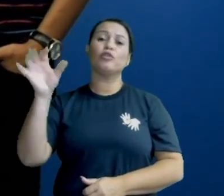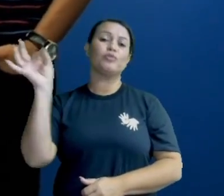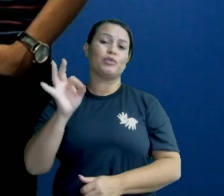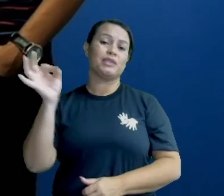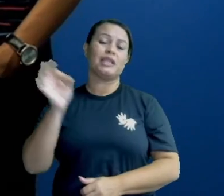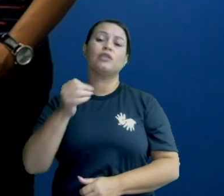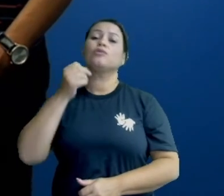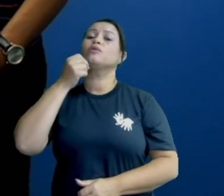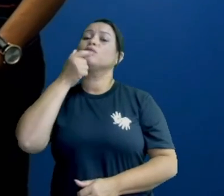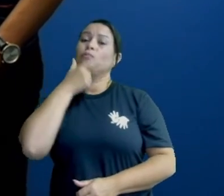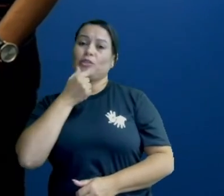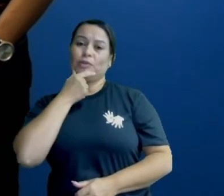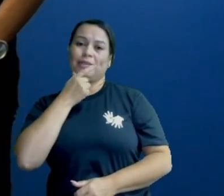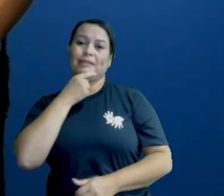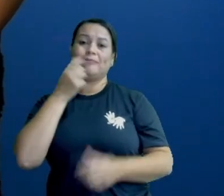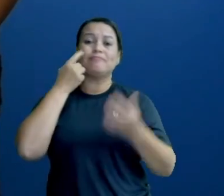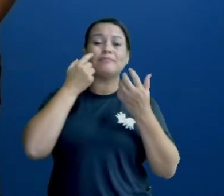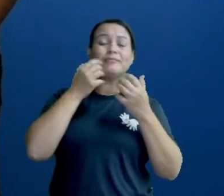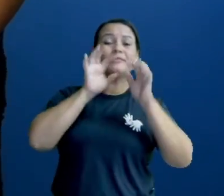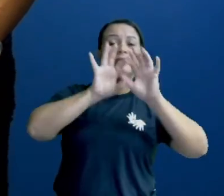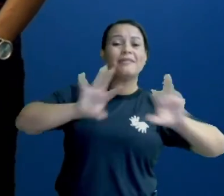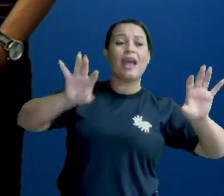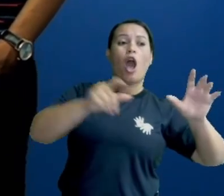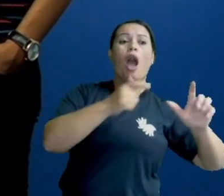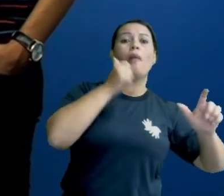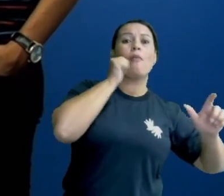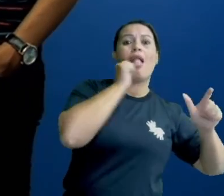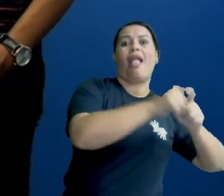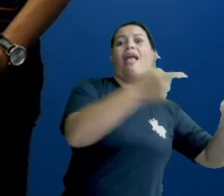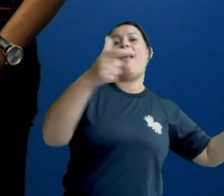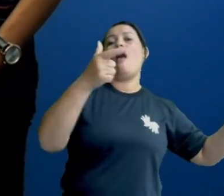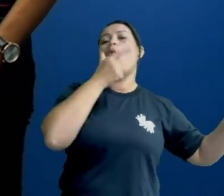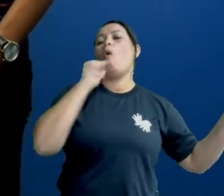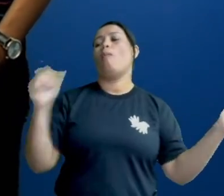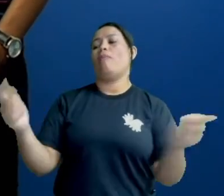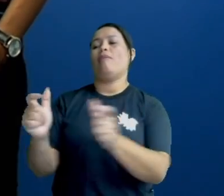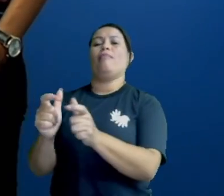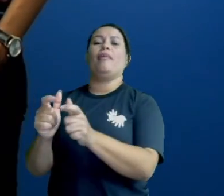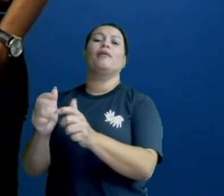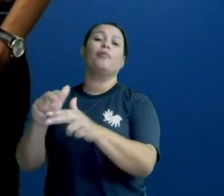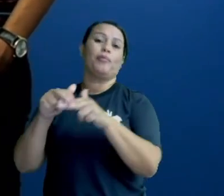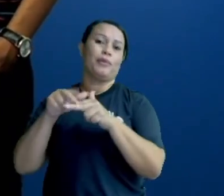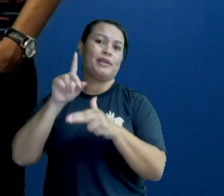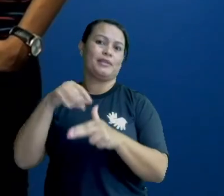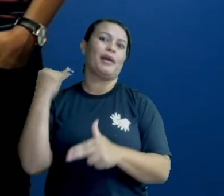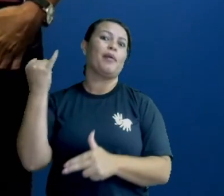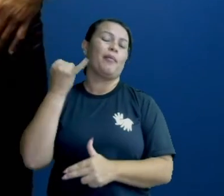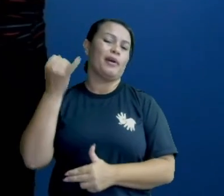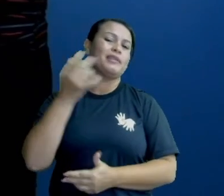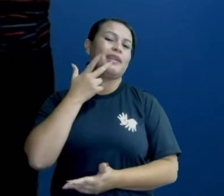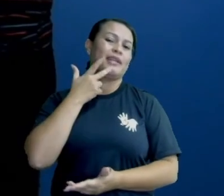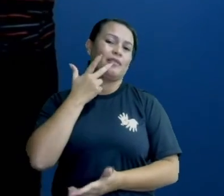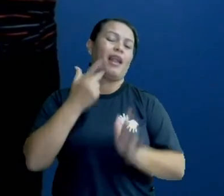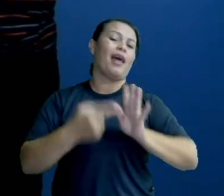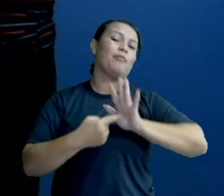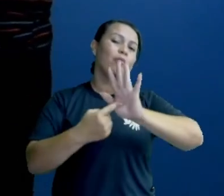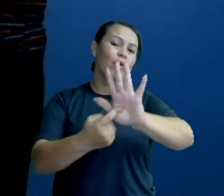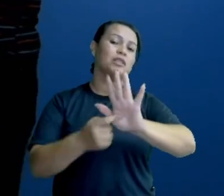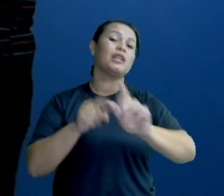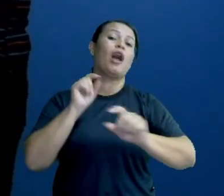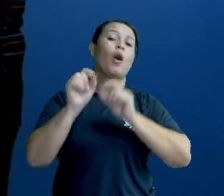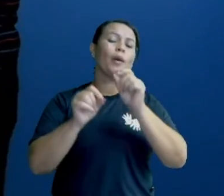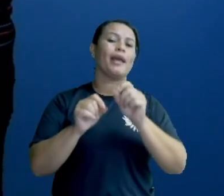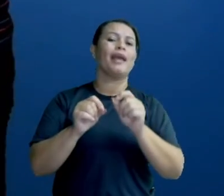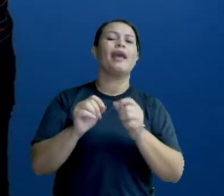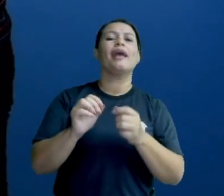48,2% da população masculina. Então, tem mais mulheres do que homem no Brasil. É importante salientar esse ponto porque, engraçado